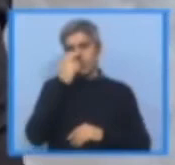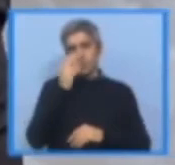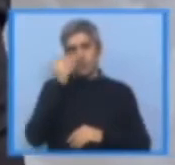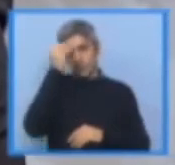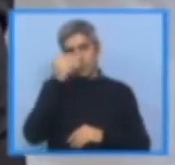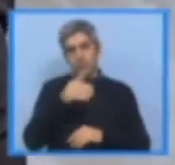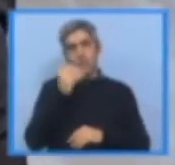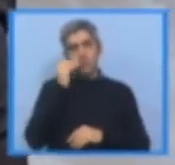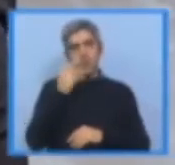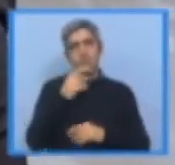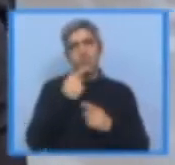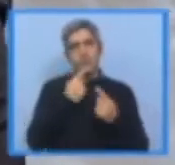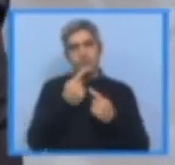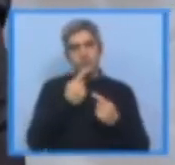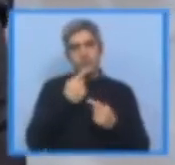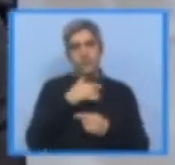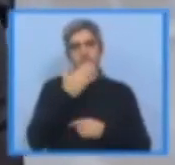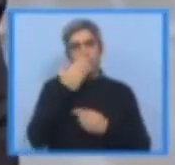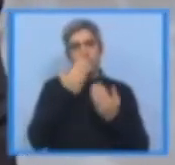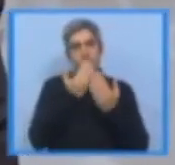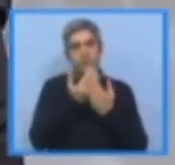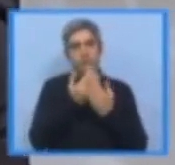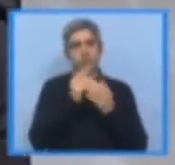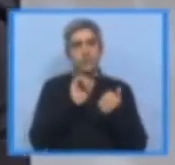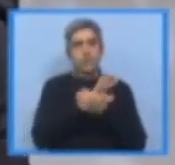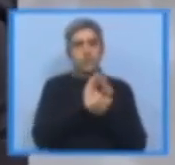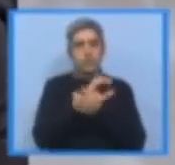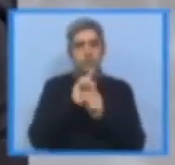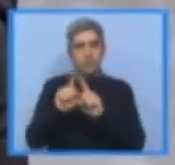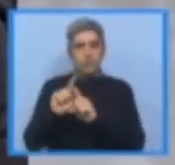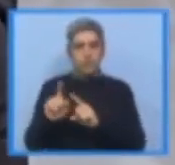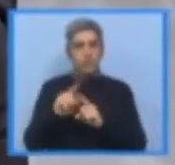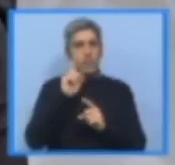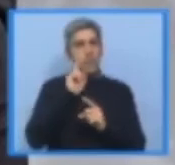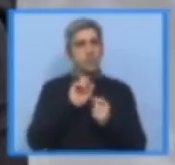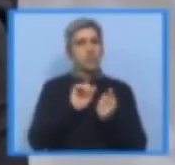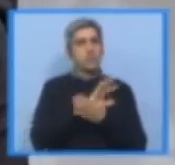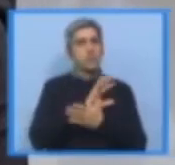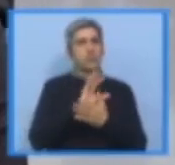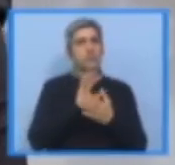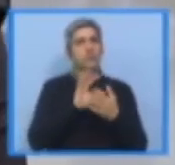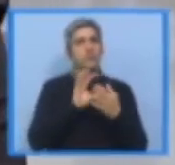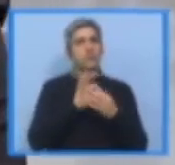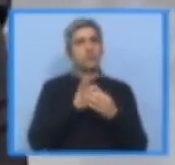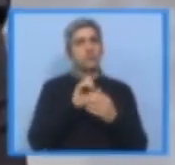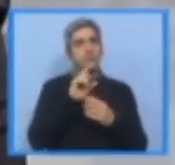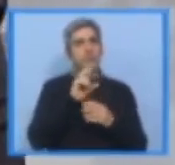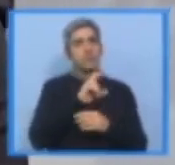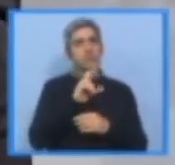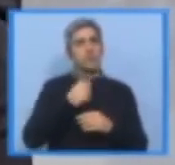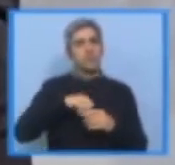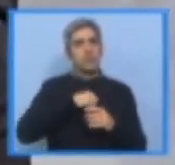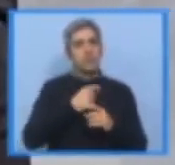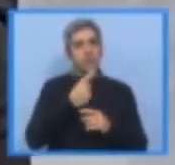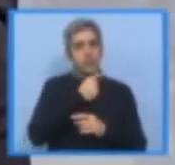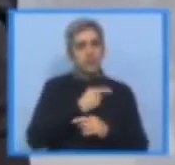acontecer, porque vamos colocar à nossa frente jornalistas, uma jornalista correspondente da Cadena COP, da Renascença Espanhola, se